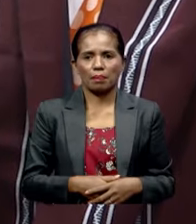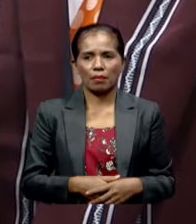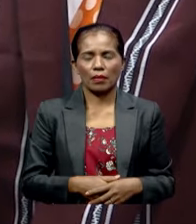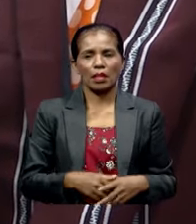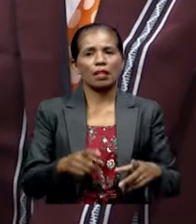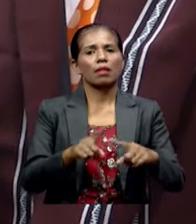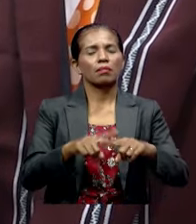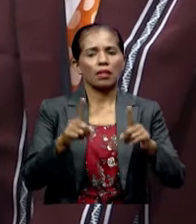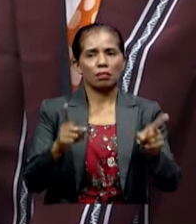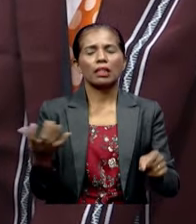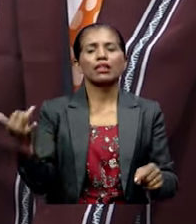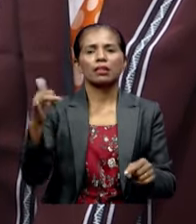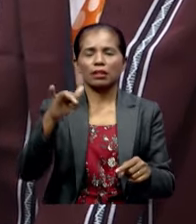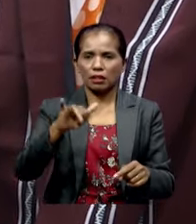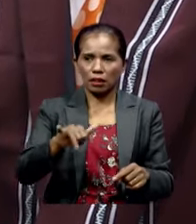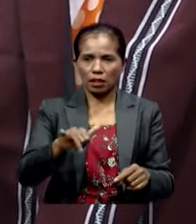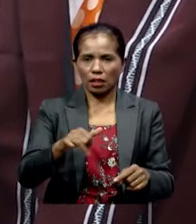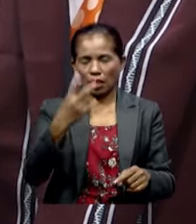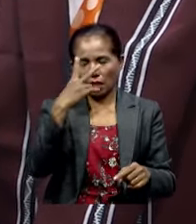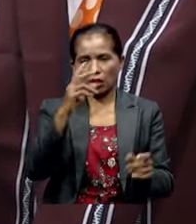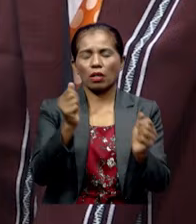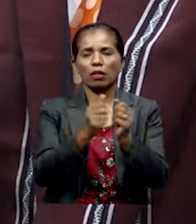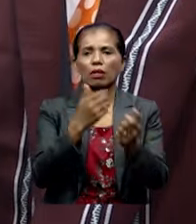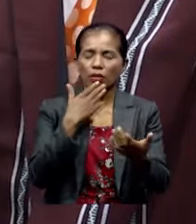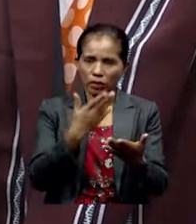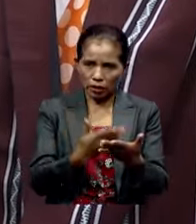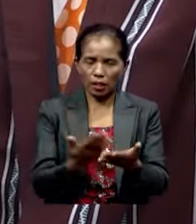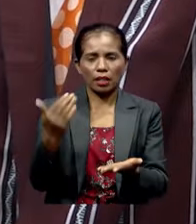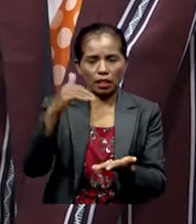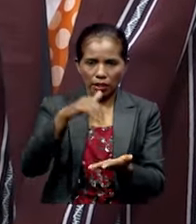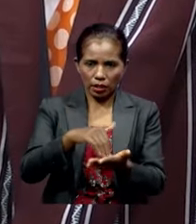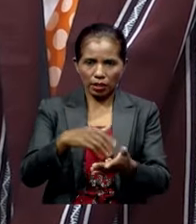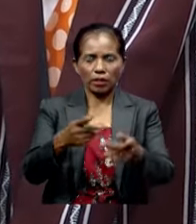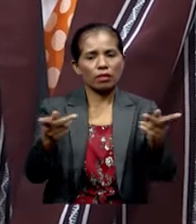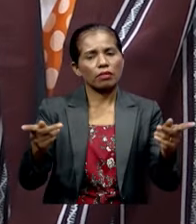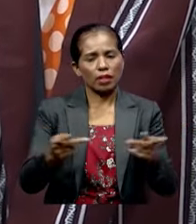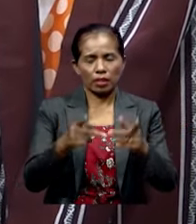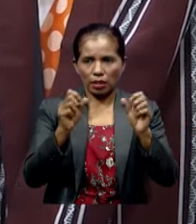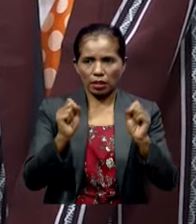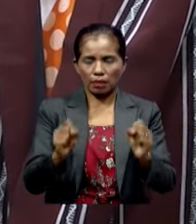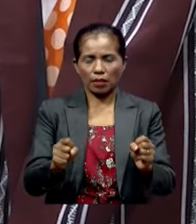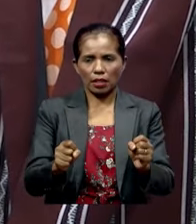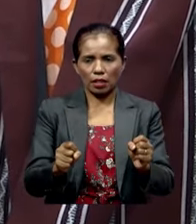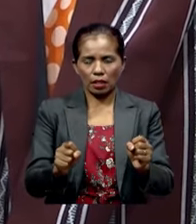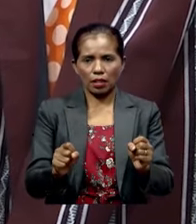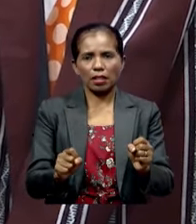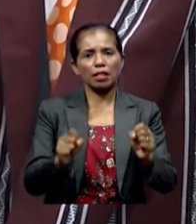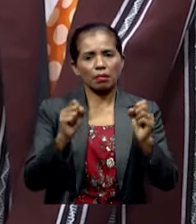Mai ben sirsei hereditia kvali, raine bele tahangalai,